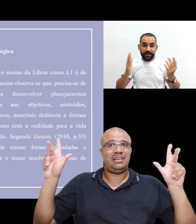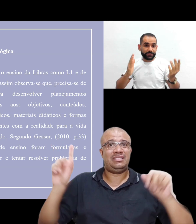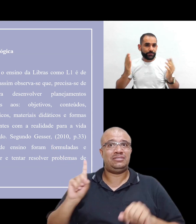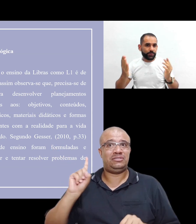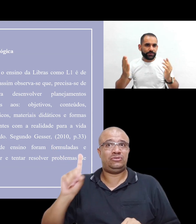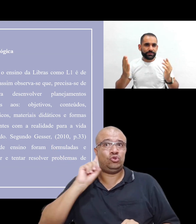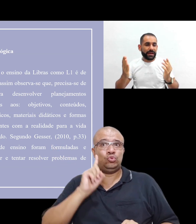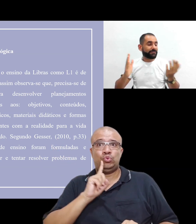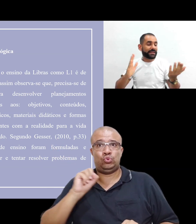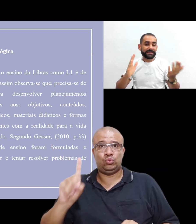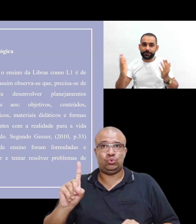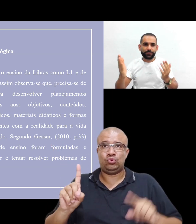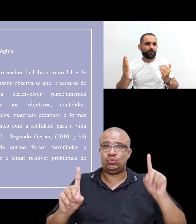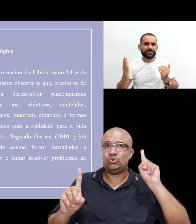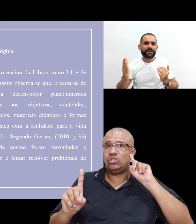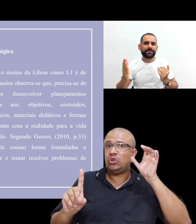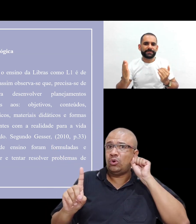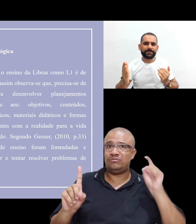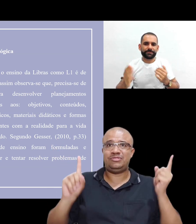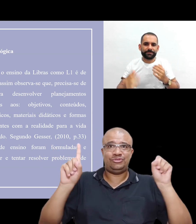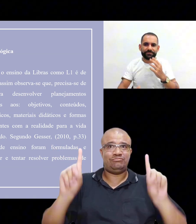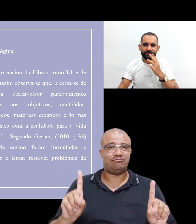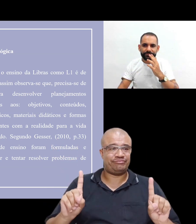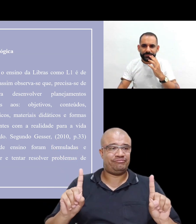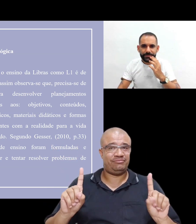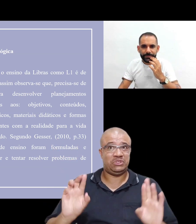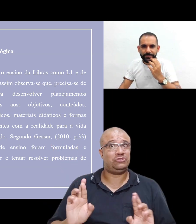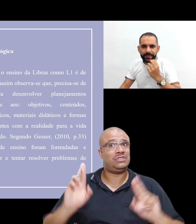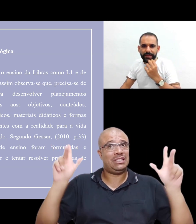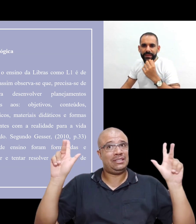material diferente do outro, a avaliação não pode ser a mesma.